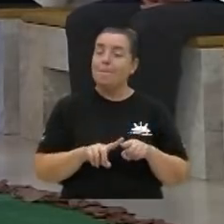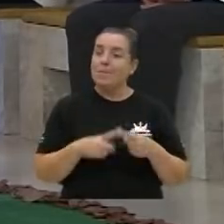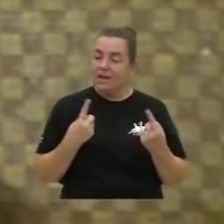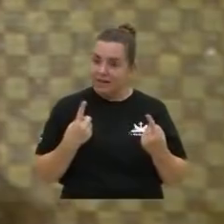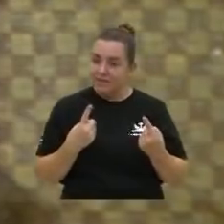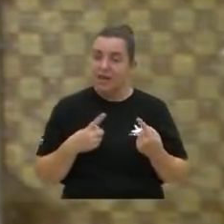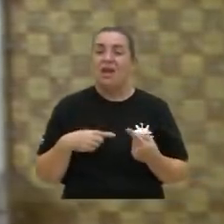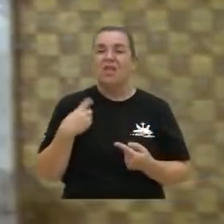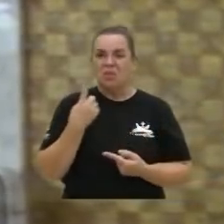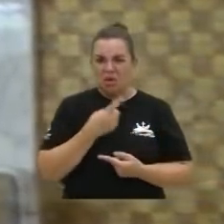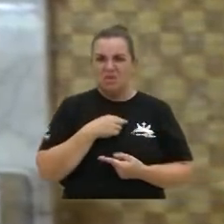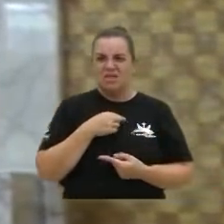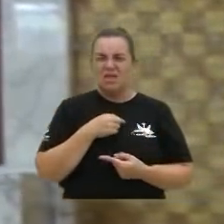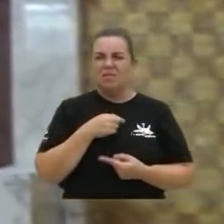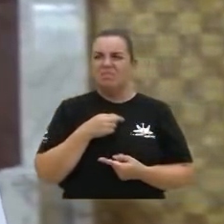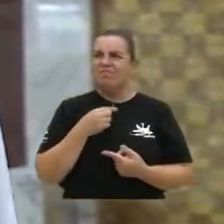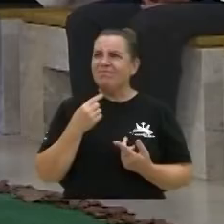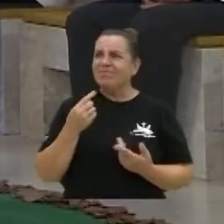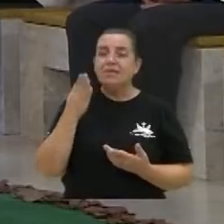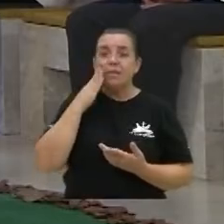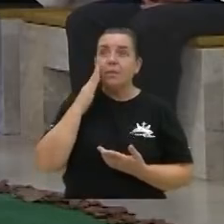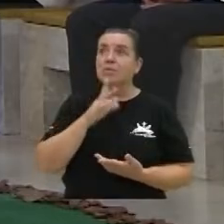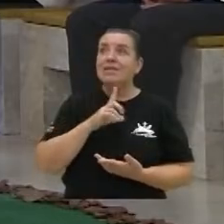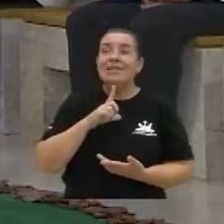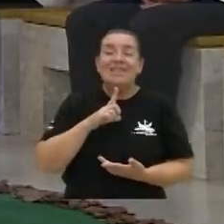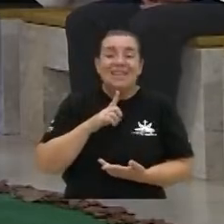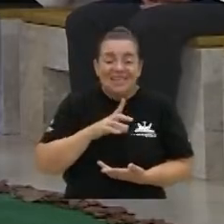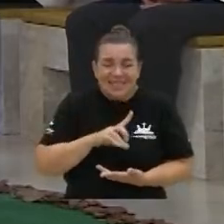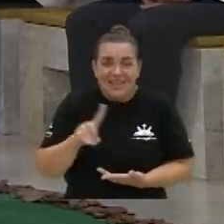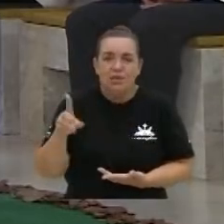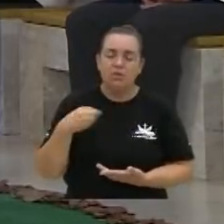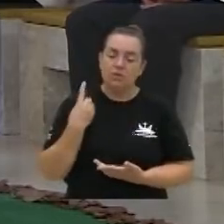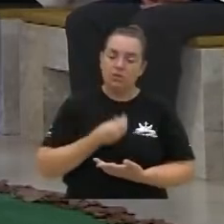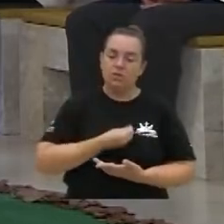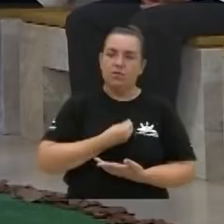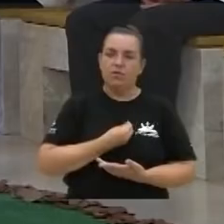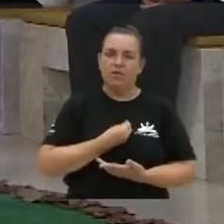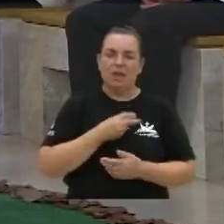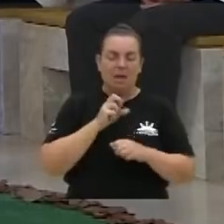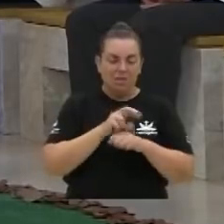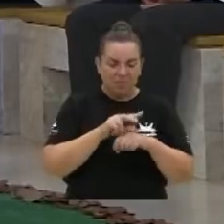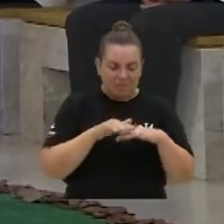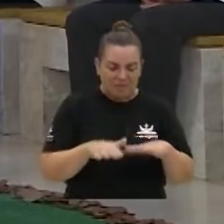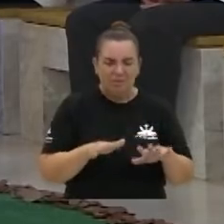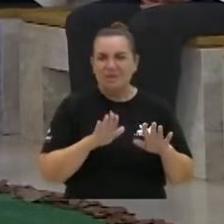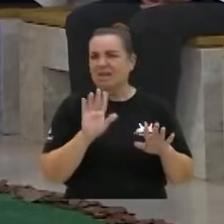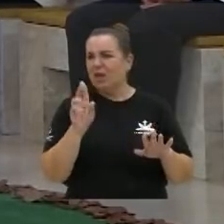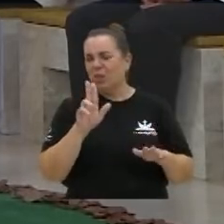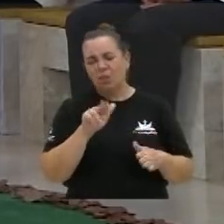Estamos vivendo um momento terrível. A pandemia não acaba, a paciência nossa já acabou.